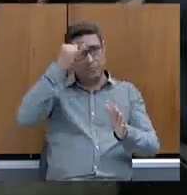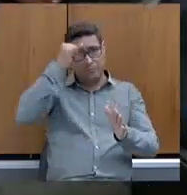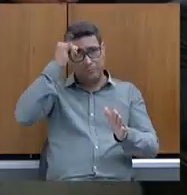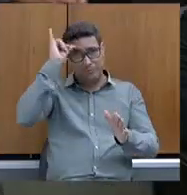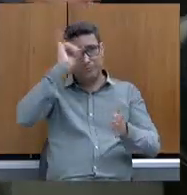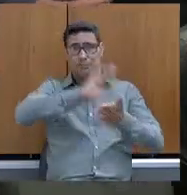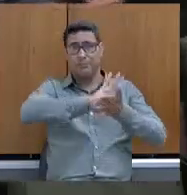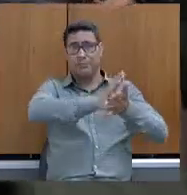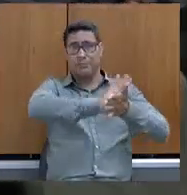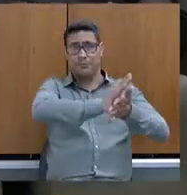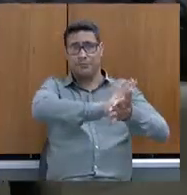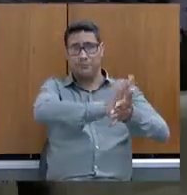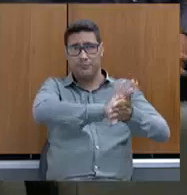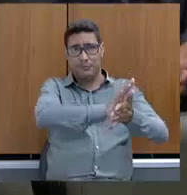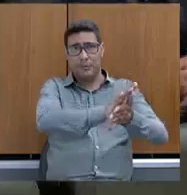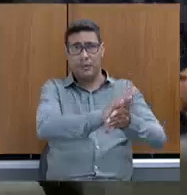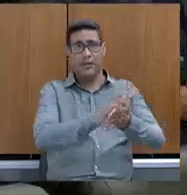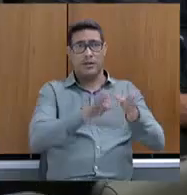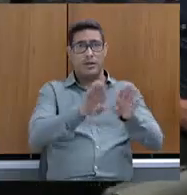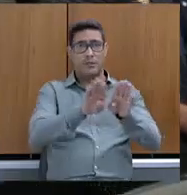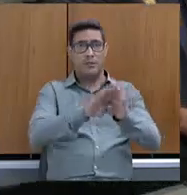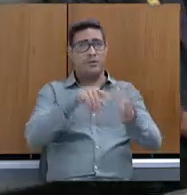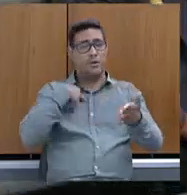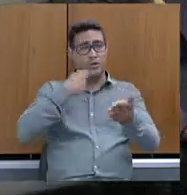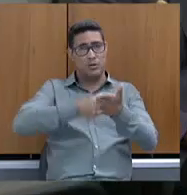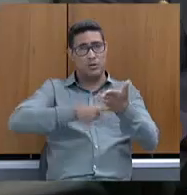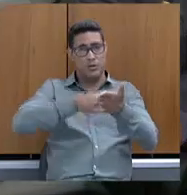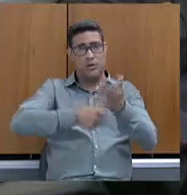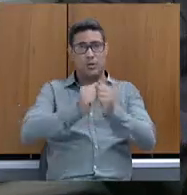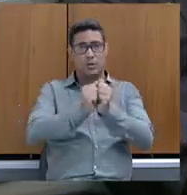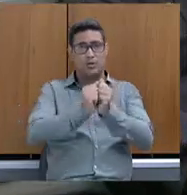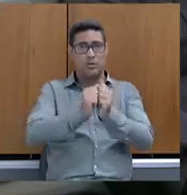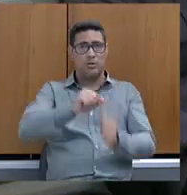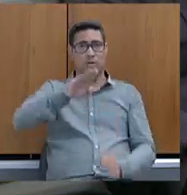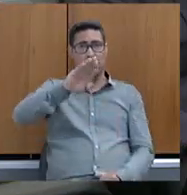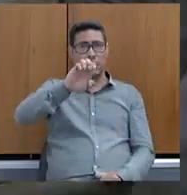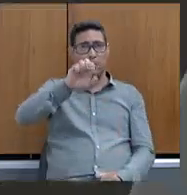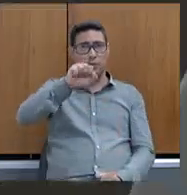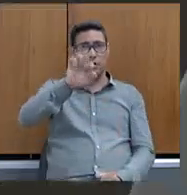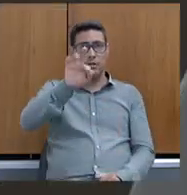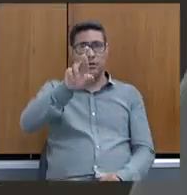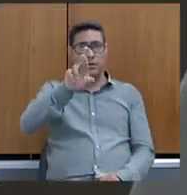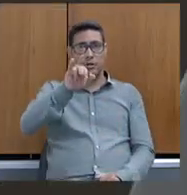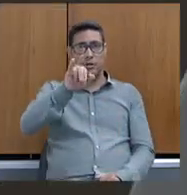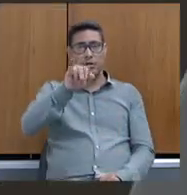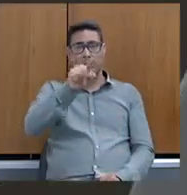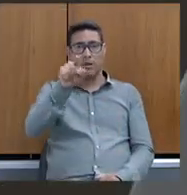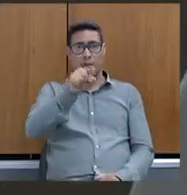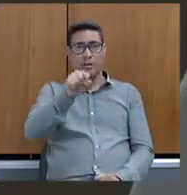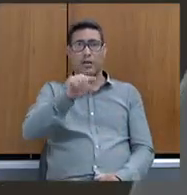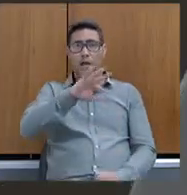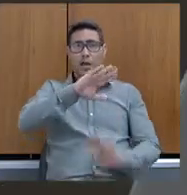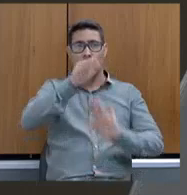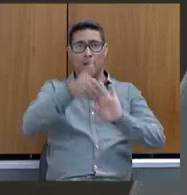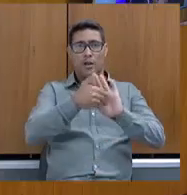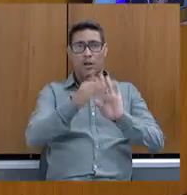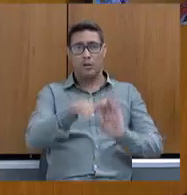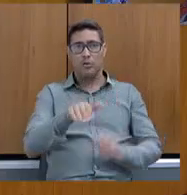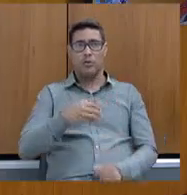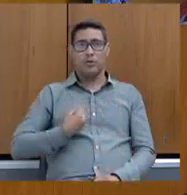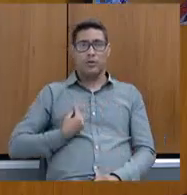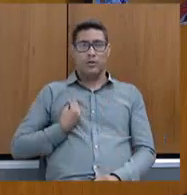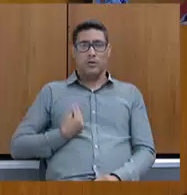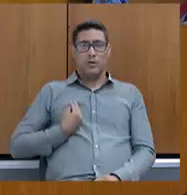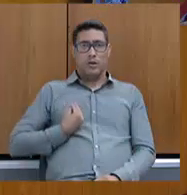pro nosso povo minha companheira de luta Beatriz Sequeira Beatriz está em todas as audiências gente eu tô no interior é acompanhar